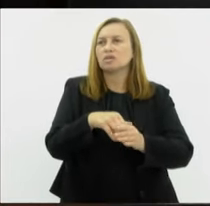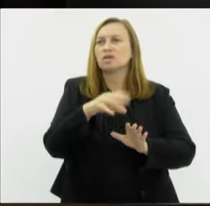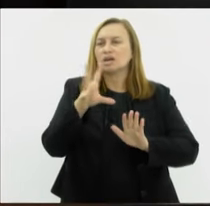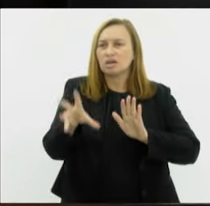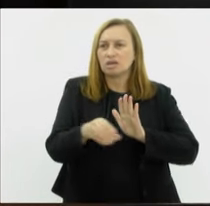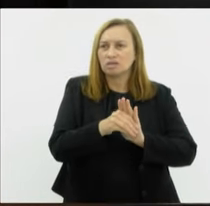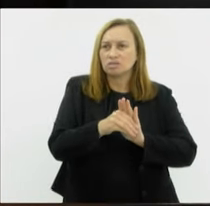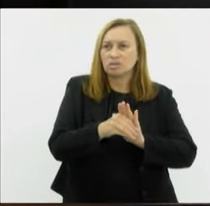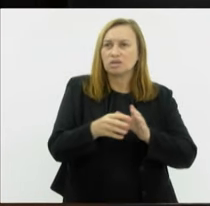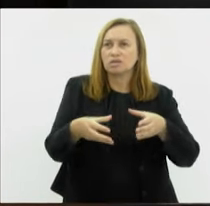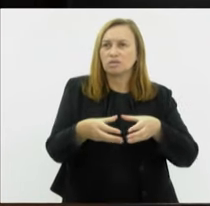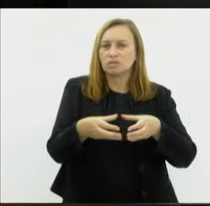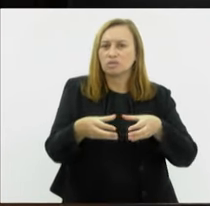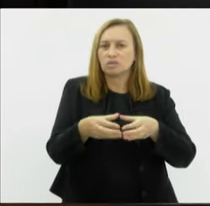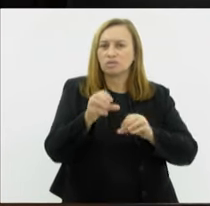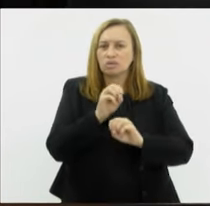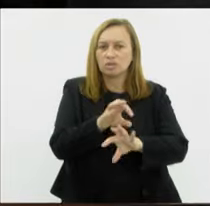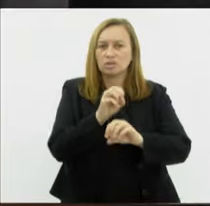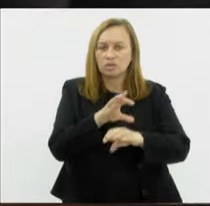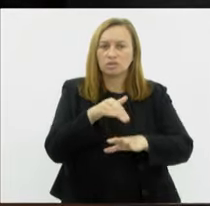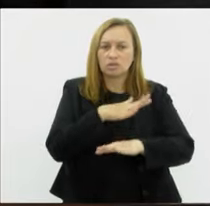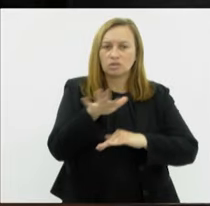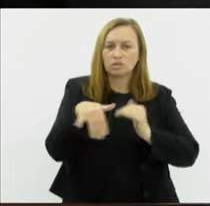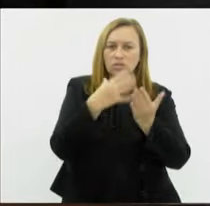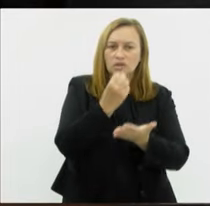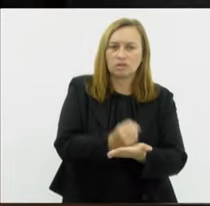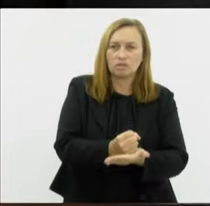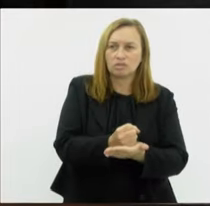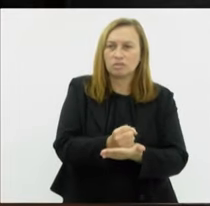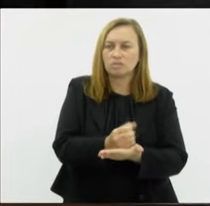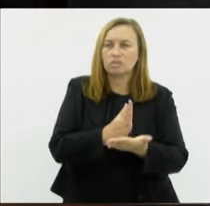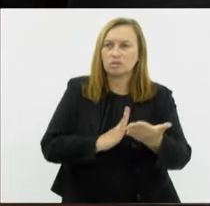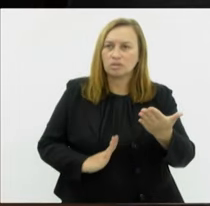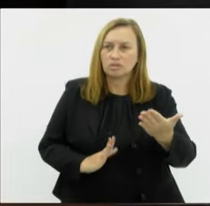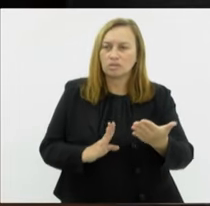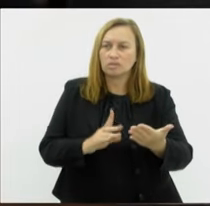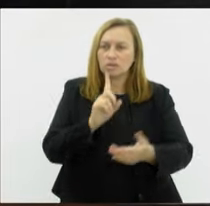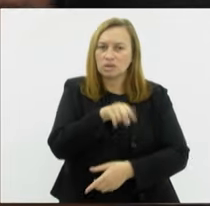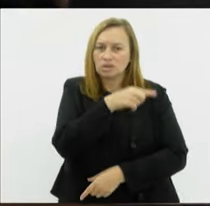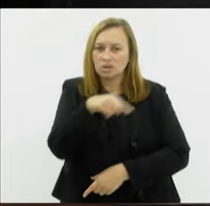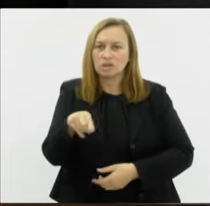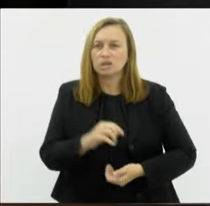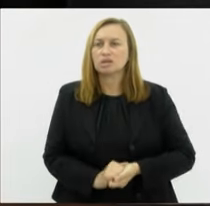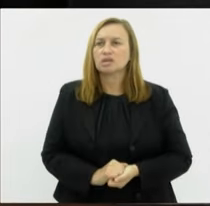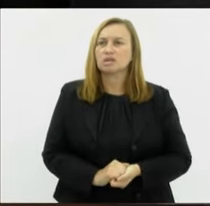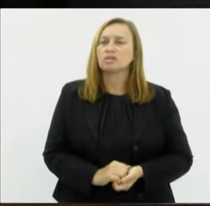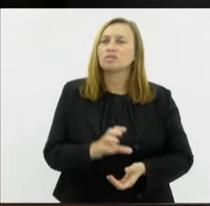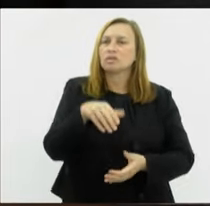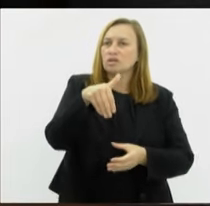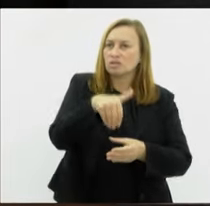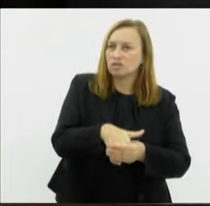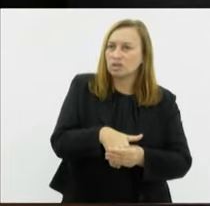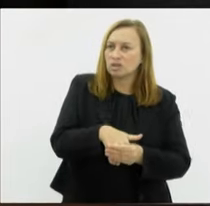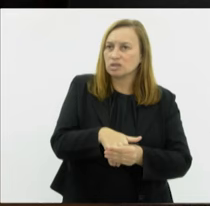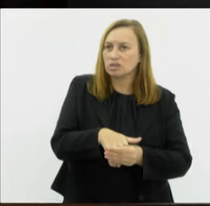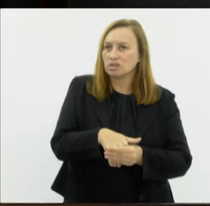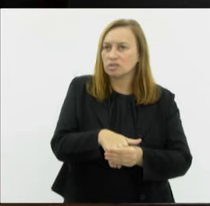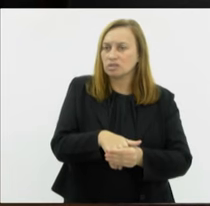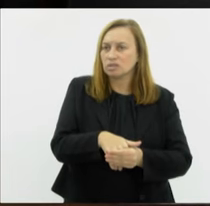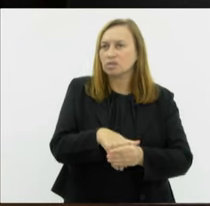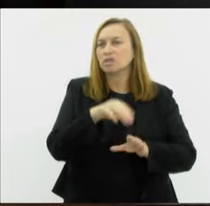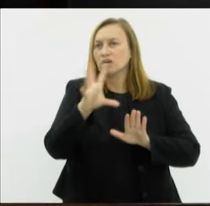de Educação. Os senhores que aprovam permaneçam como estão, rejeitado. Em votação...